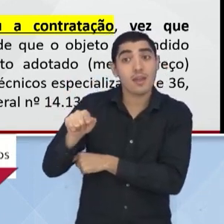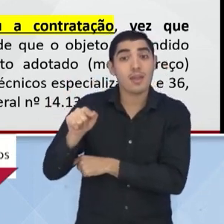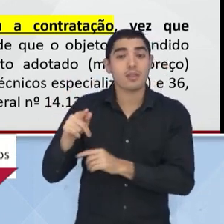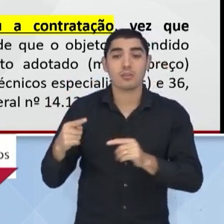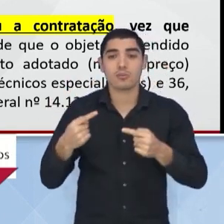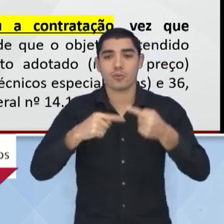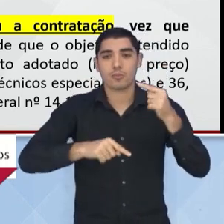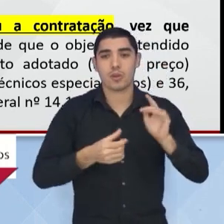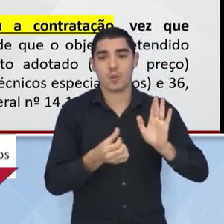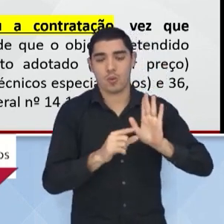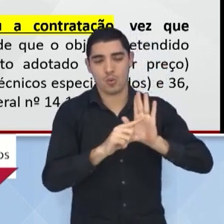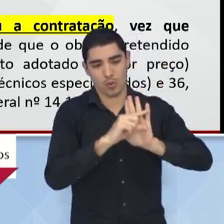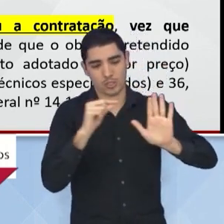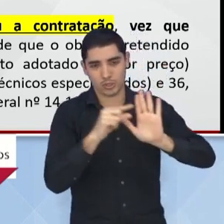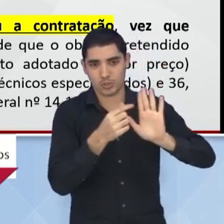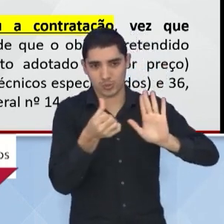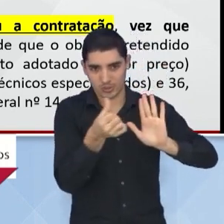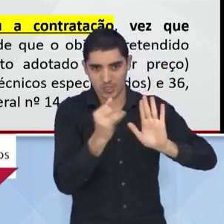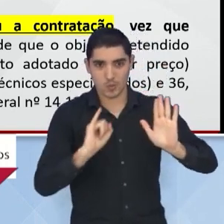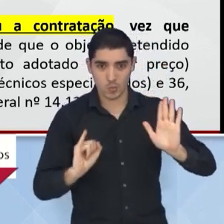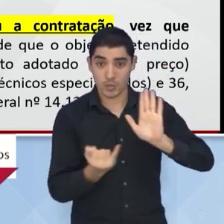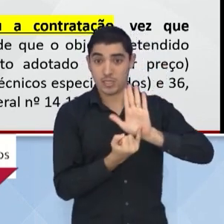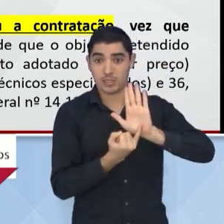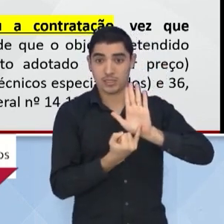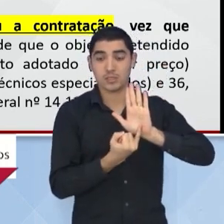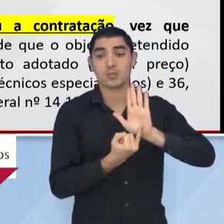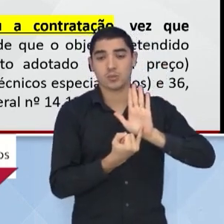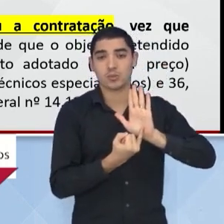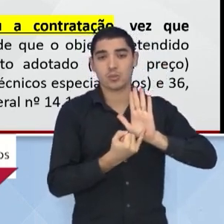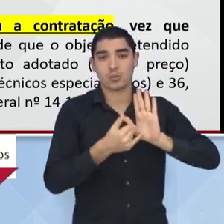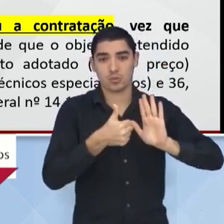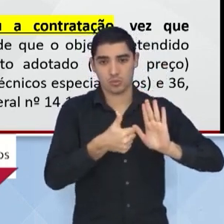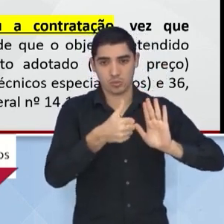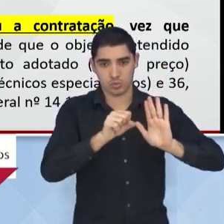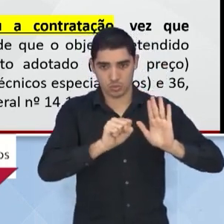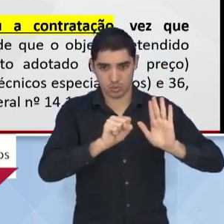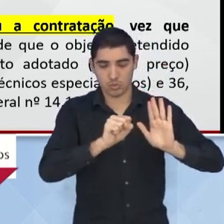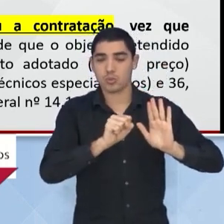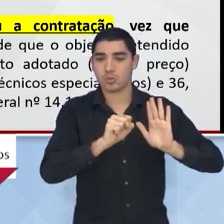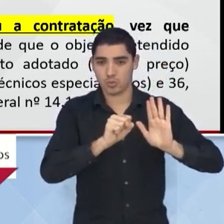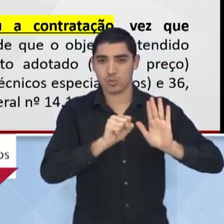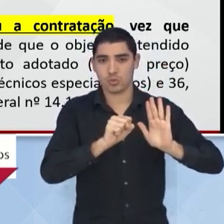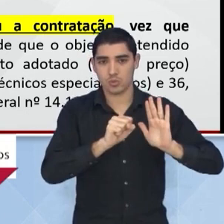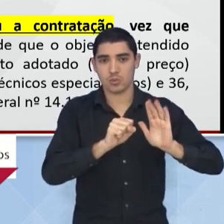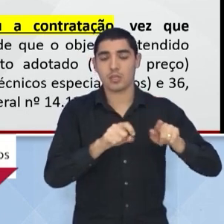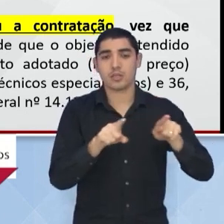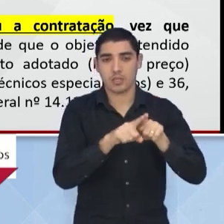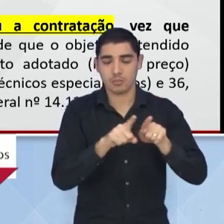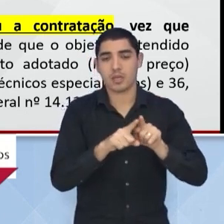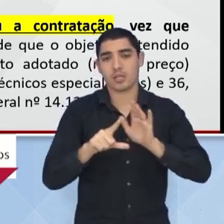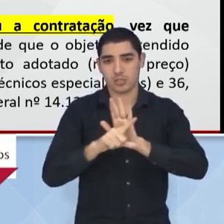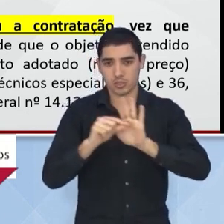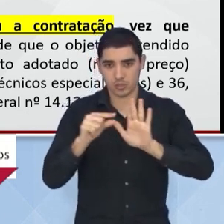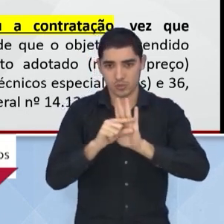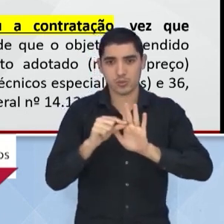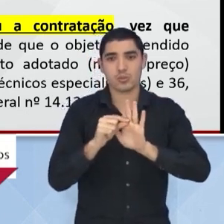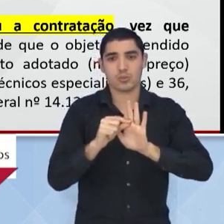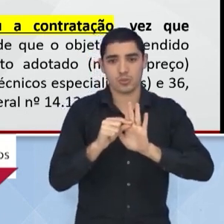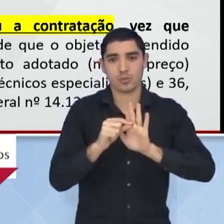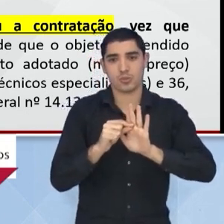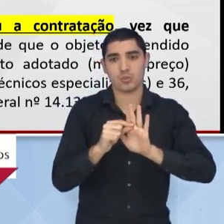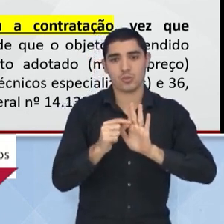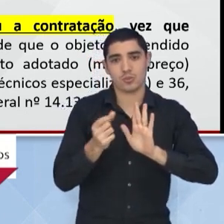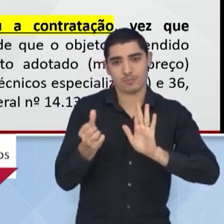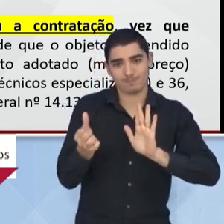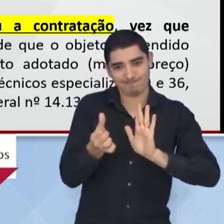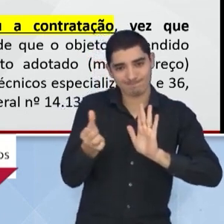sexto inciso eh 188º né serviços técnicos especializados e e artigo 36 parágrafo primeiro da lei